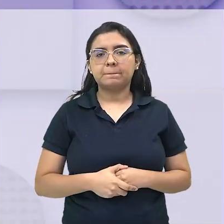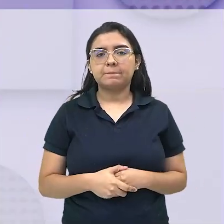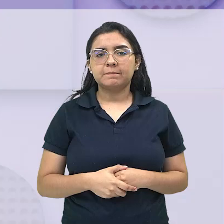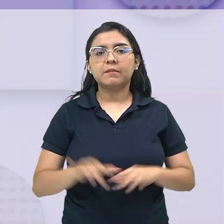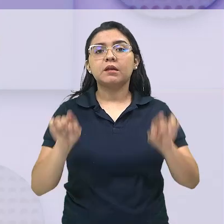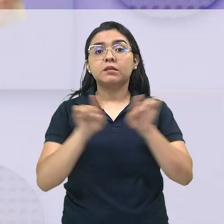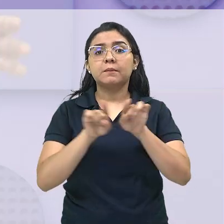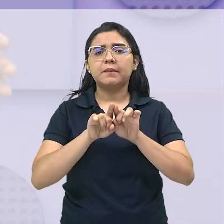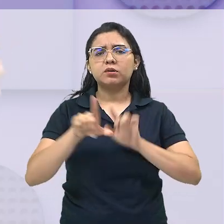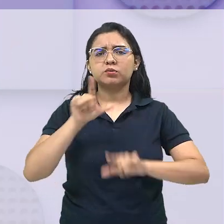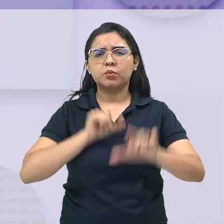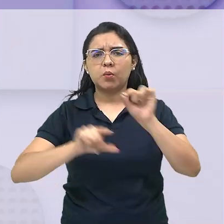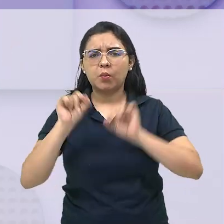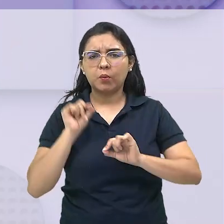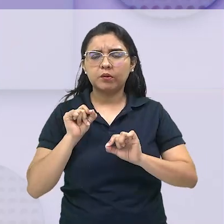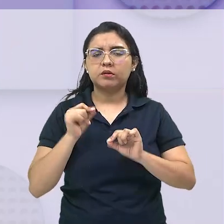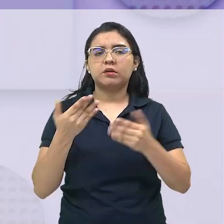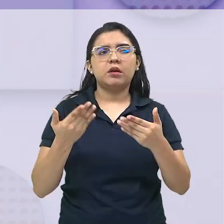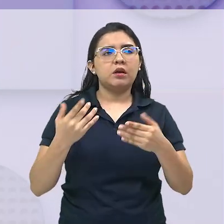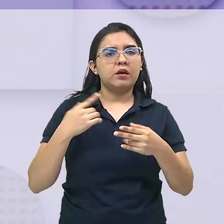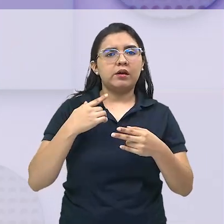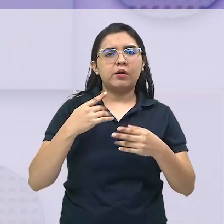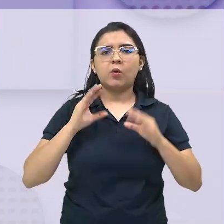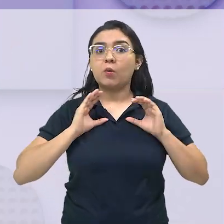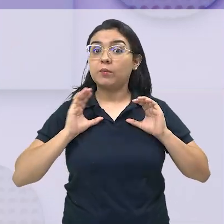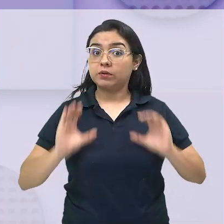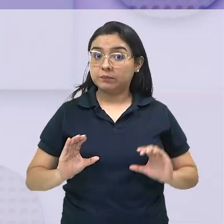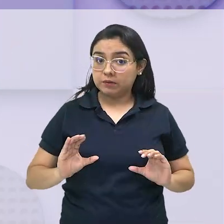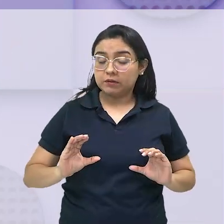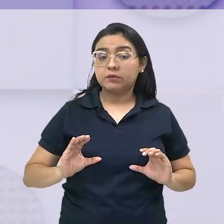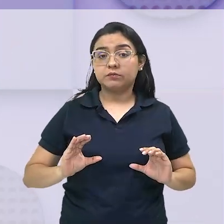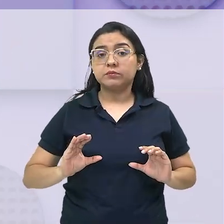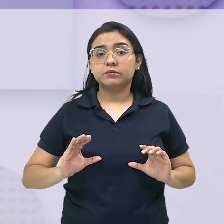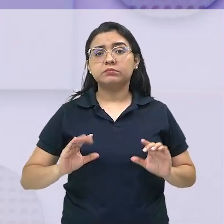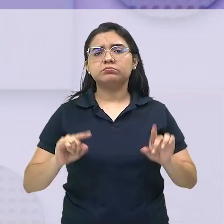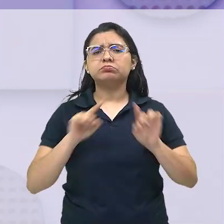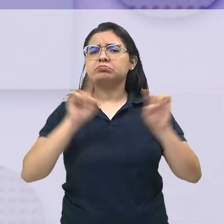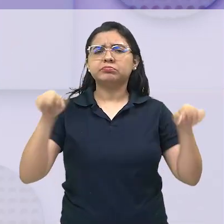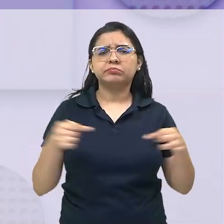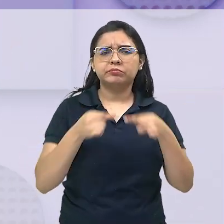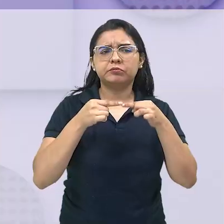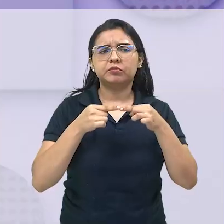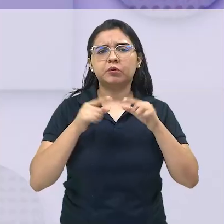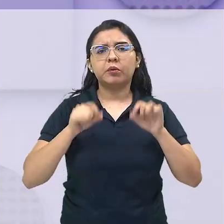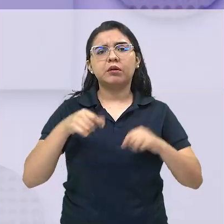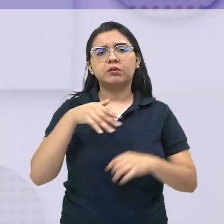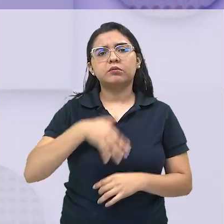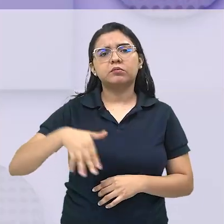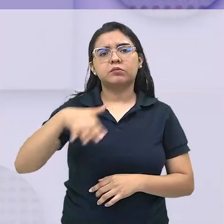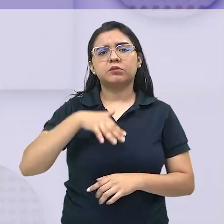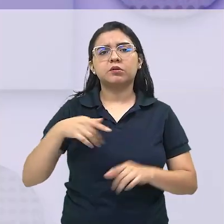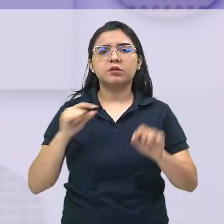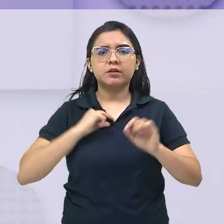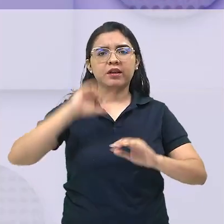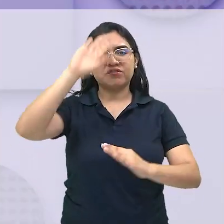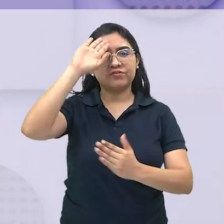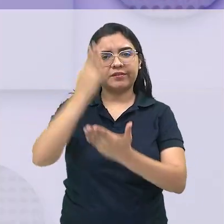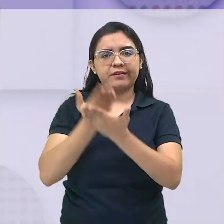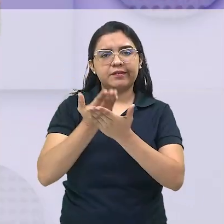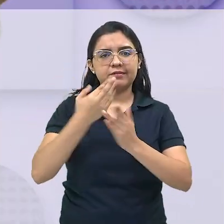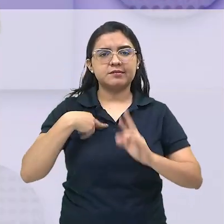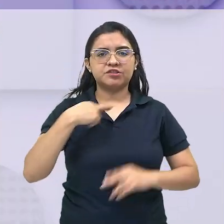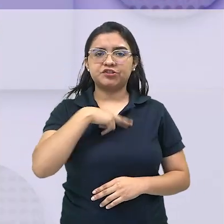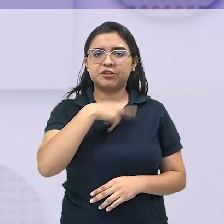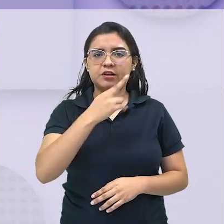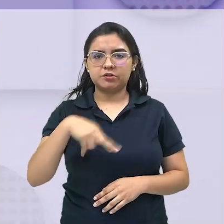que essas escolhas, esses comportamentos têm a ver com a dimensão das crenças religiosas,